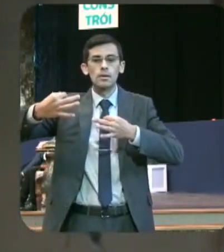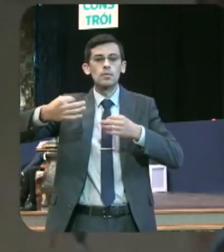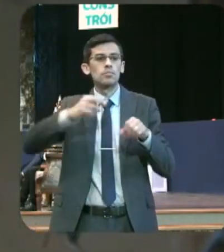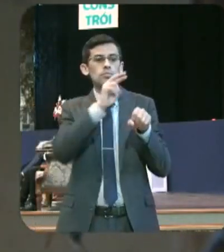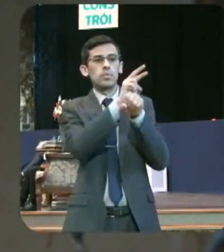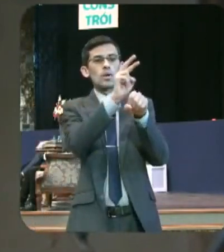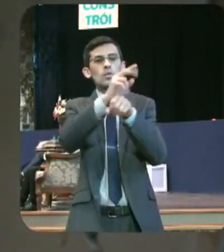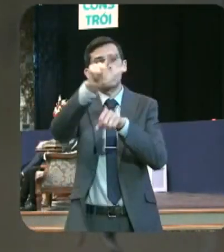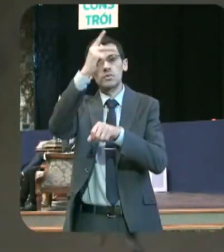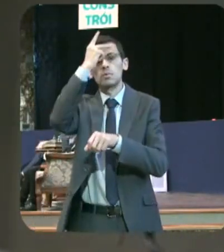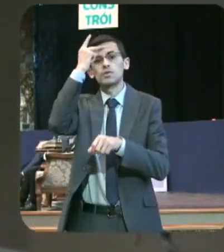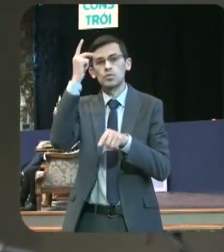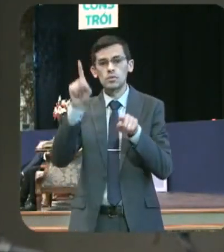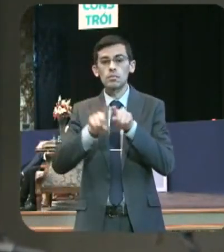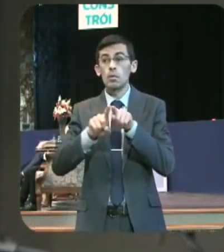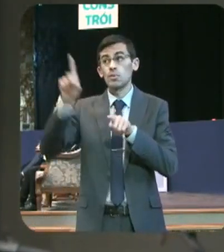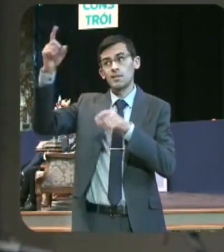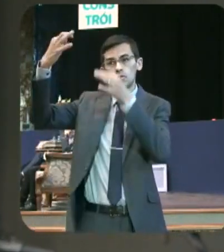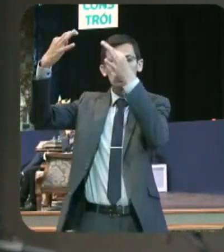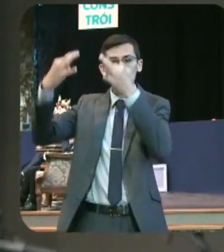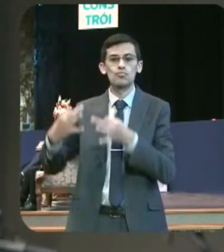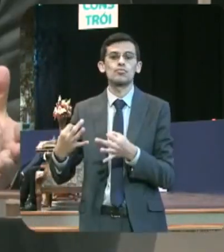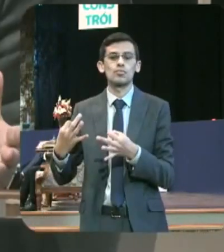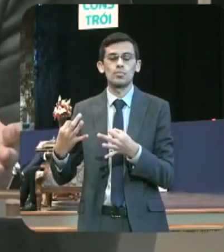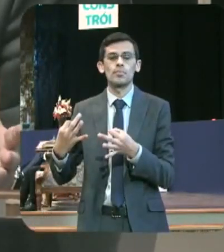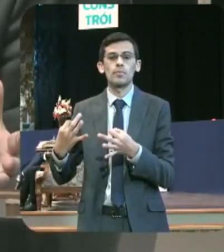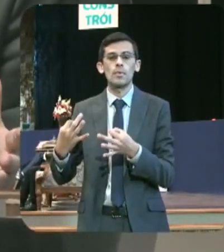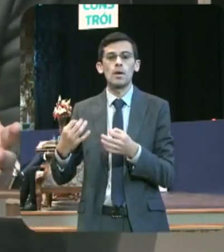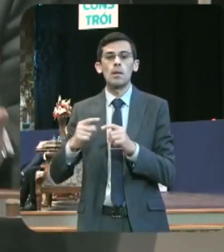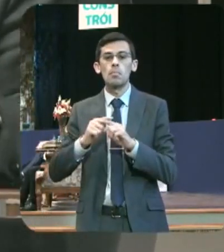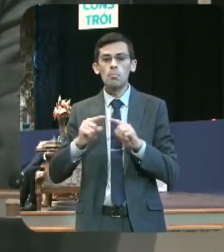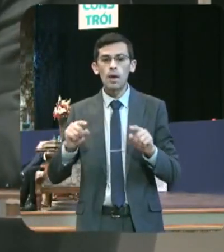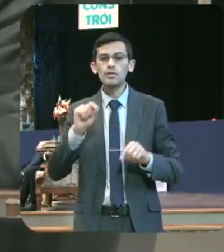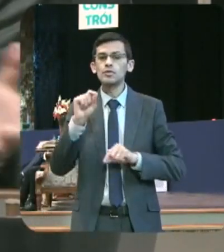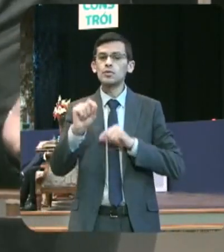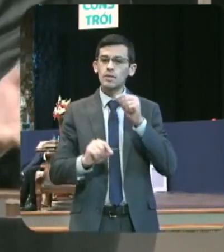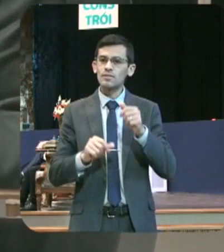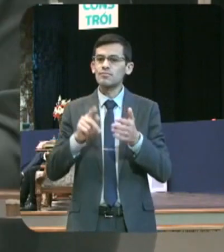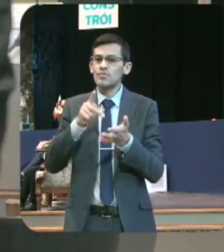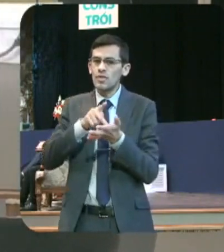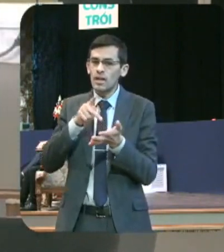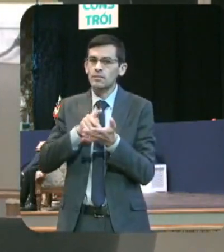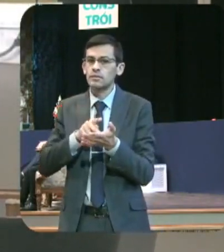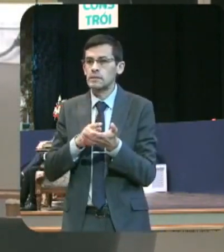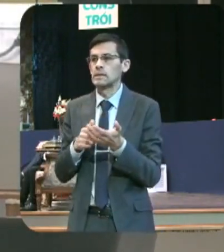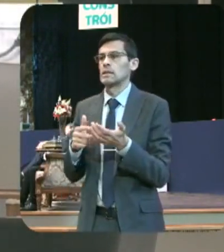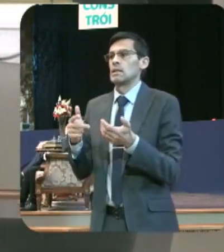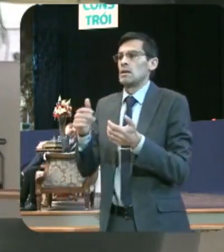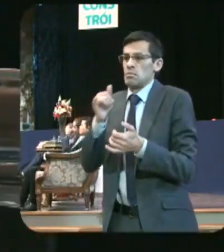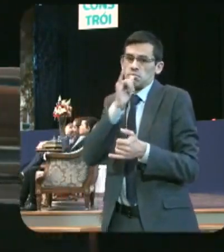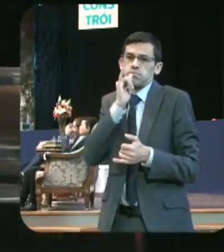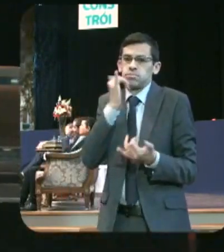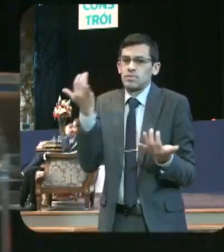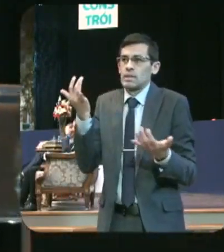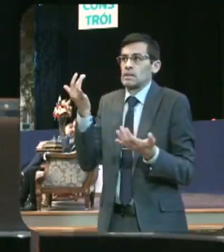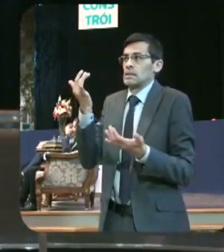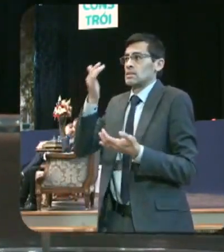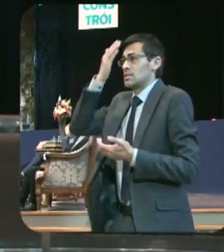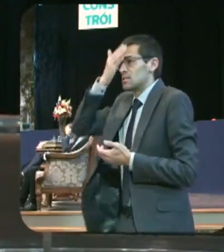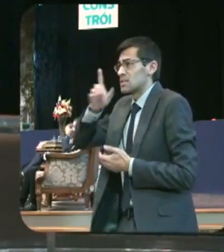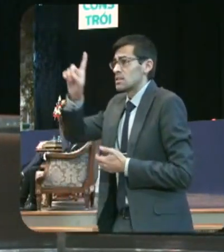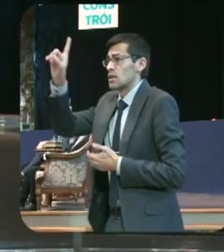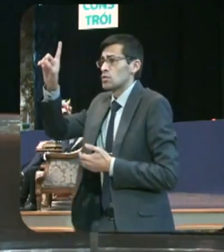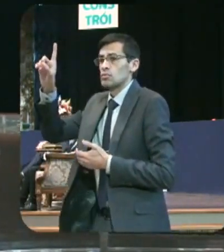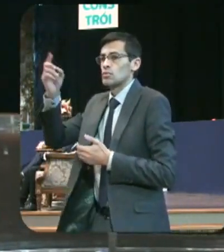pessoas, porque Ele é justo. E aí você tem uma dívida impagável, não